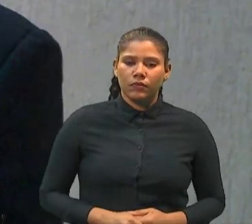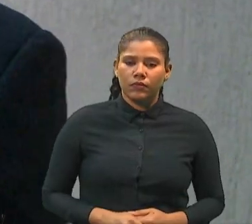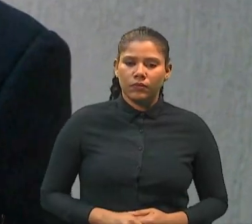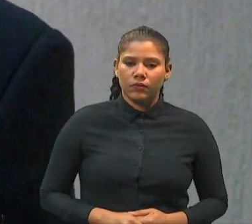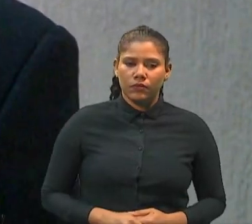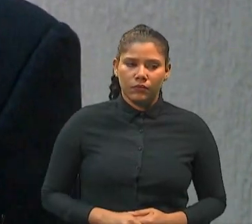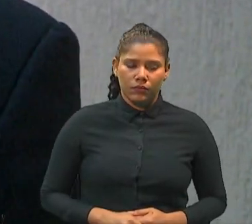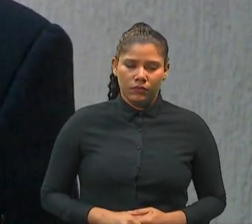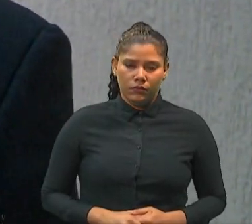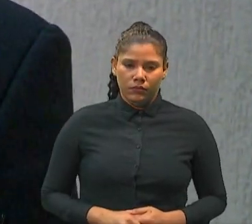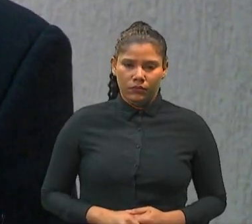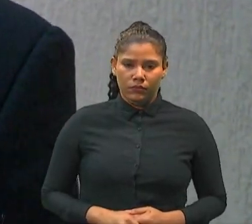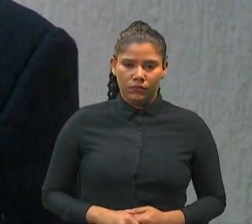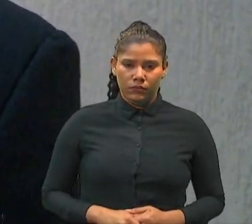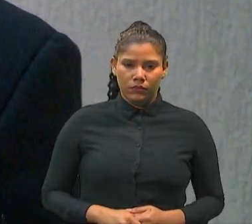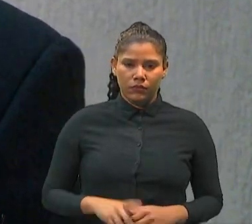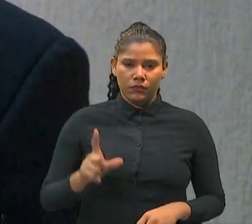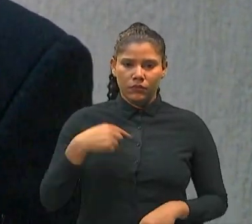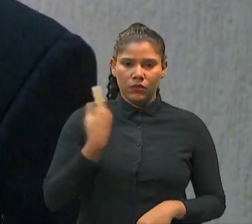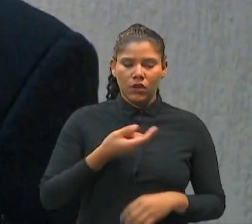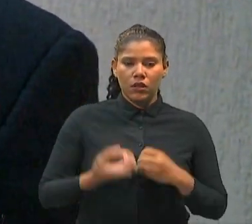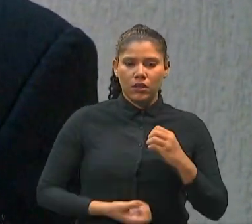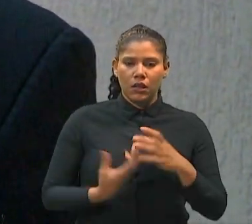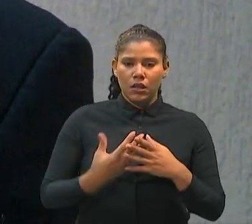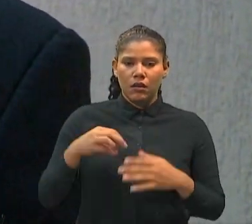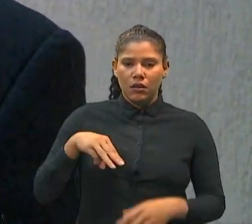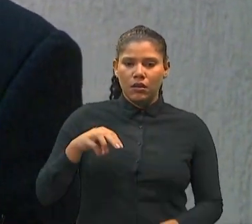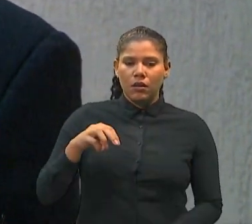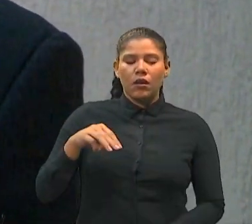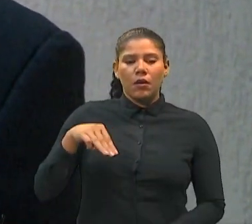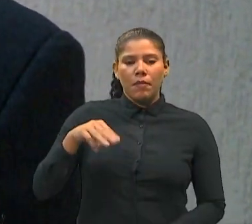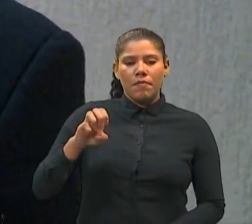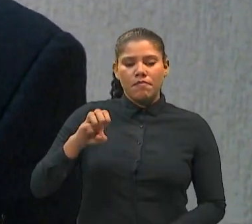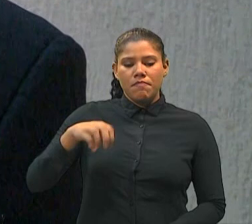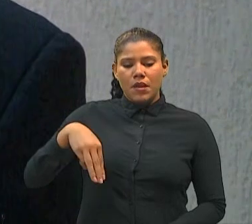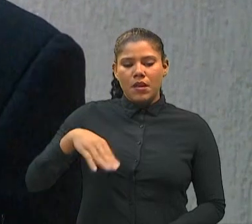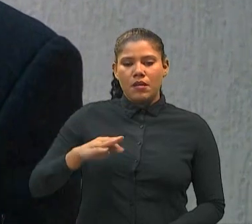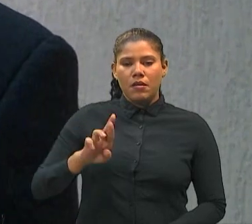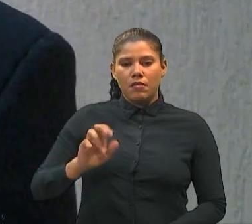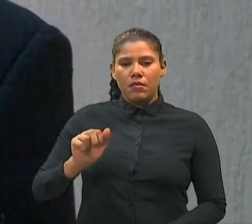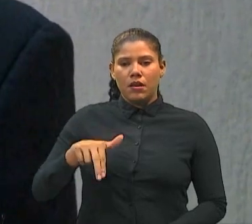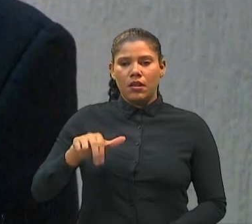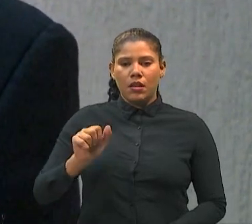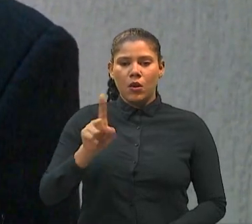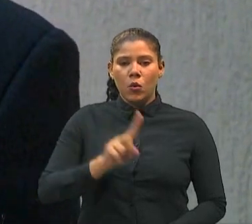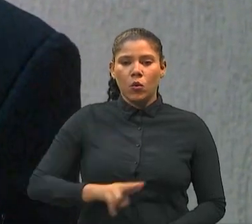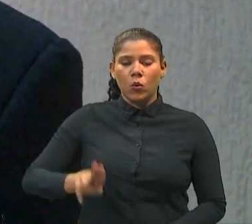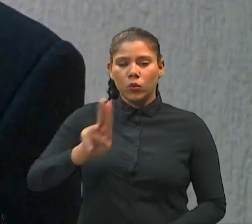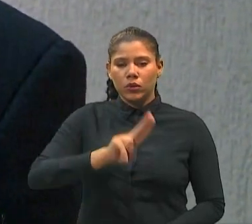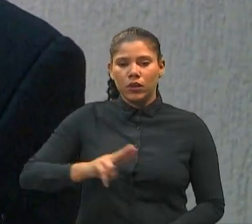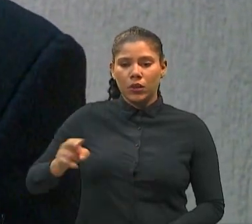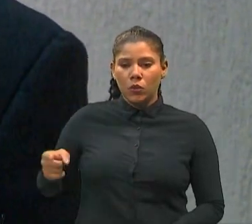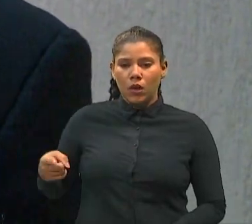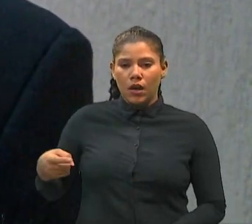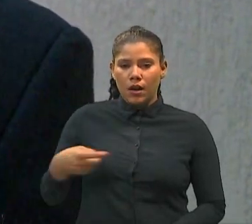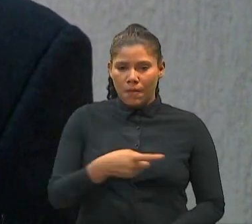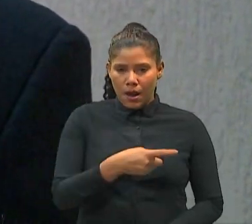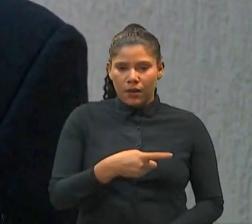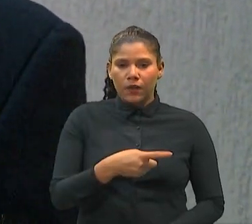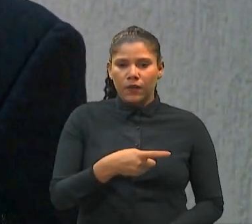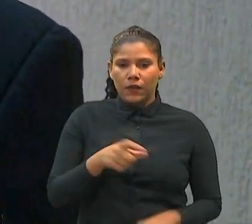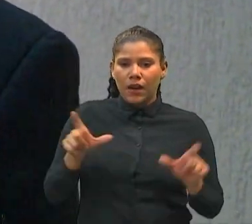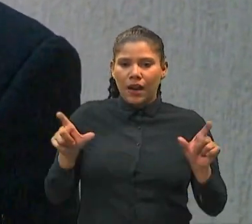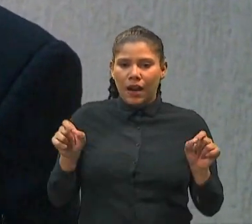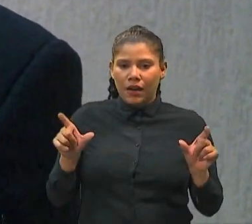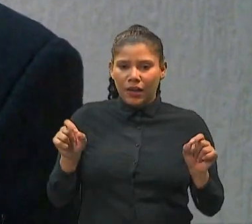do hidrogeno verde nós desenvolvemos uma membrana com tecnologia Nossa a partir de carapaça de camarão e caranguejo da casa do camarão que a gente come ali na